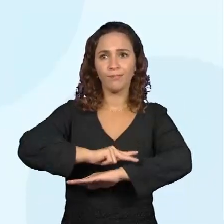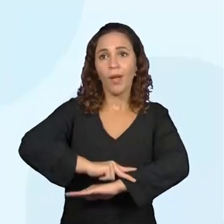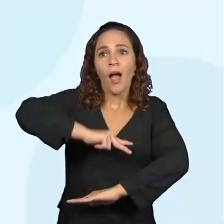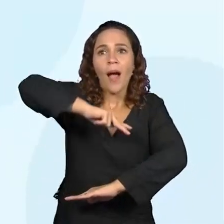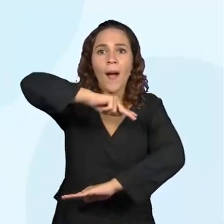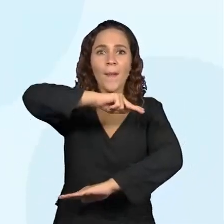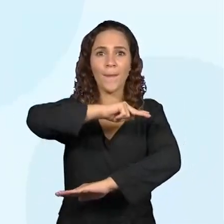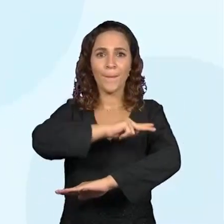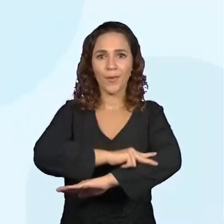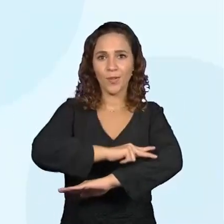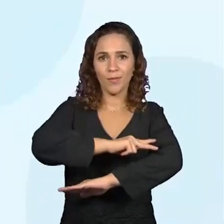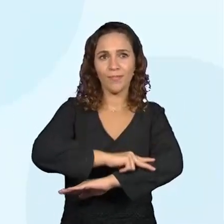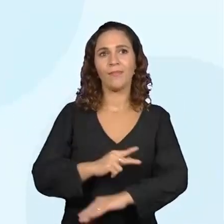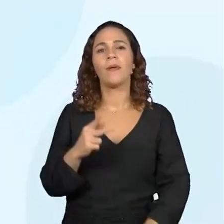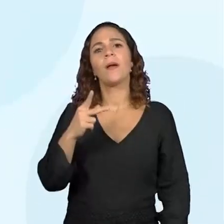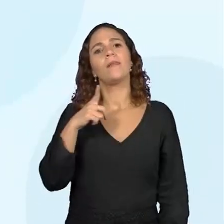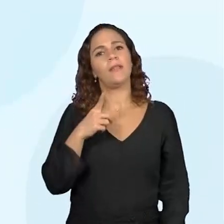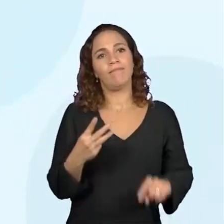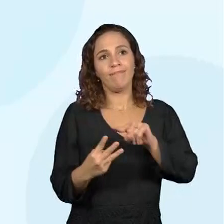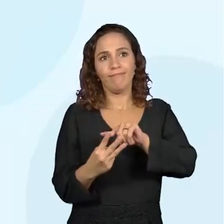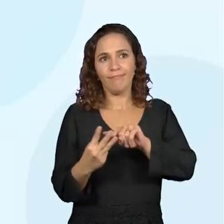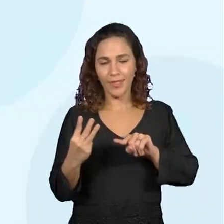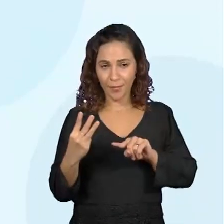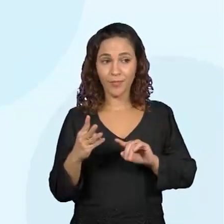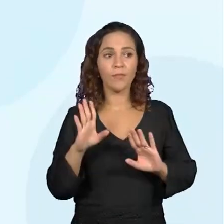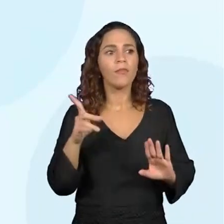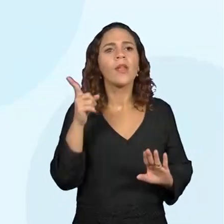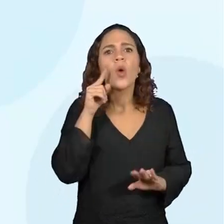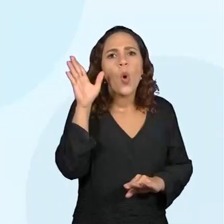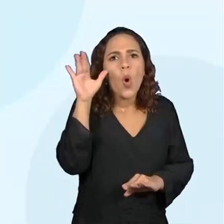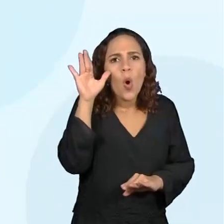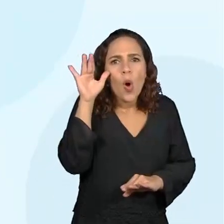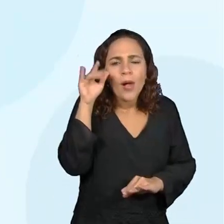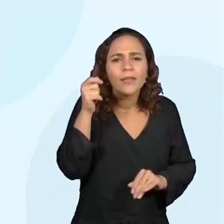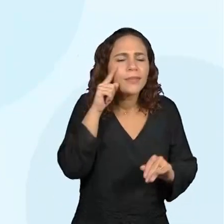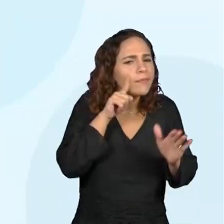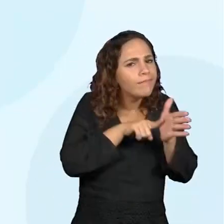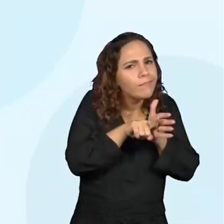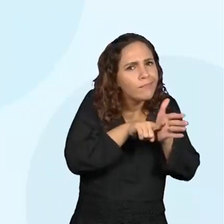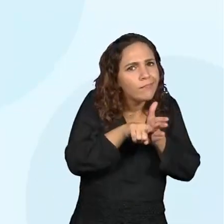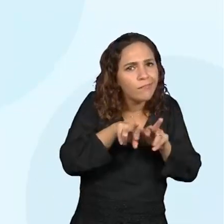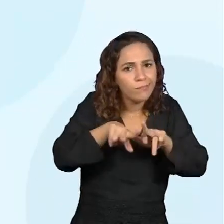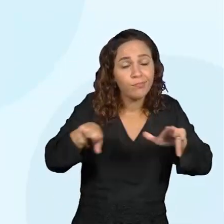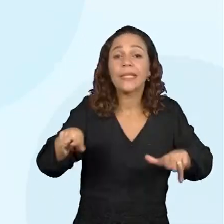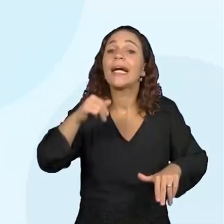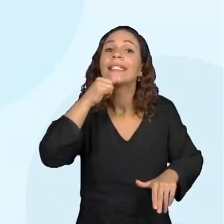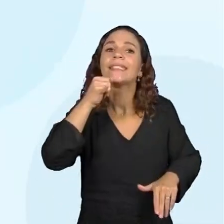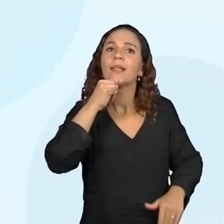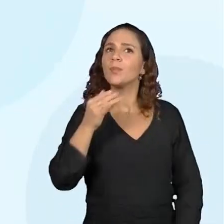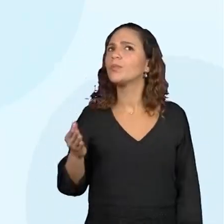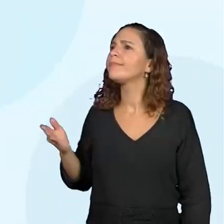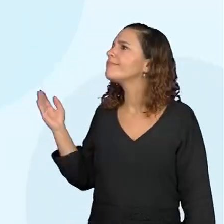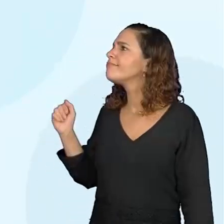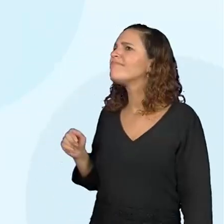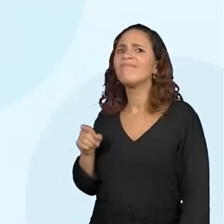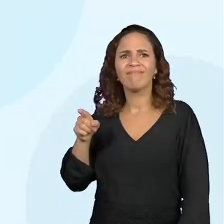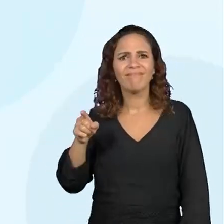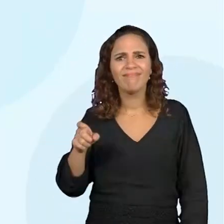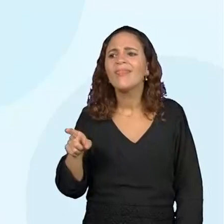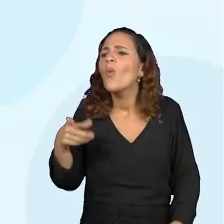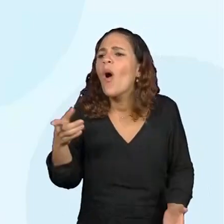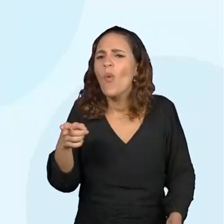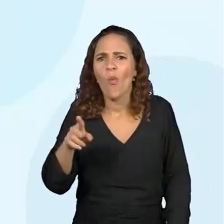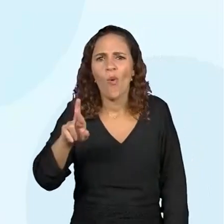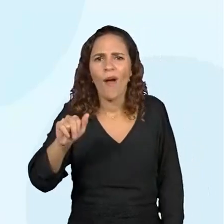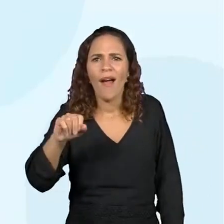algumas curiosidades, é necessário realizar pesquisas. Então, por exemplo, surgiu essa curiosidade. É um sapo, é uma rã ou